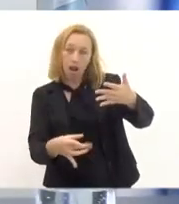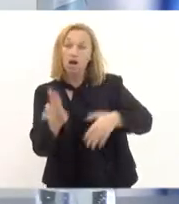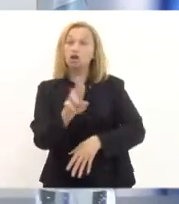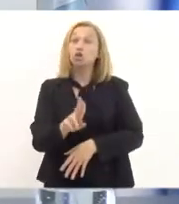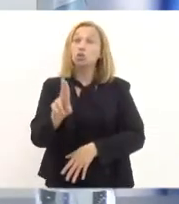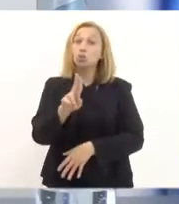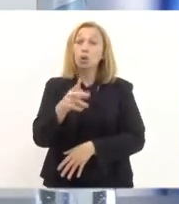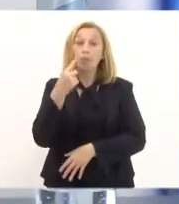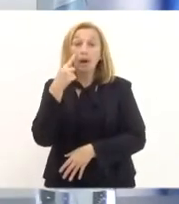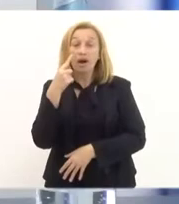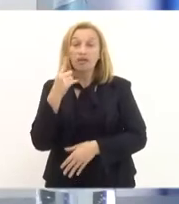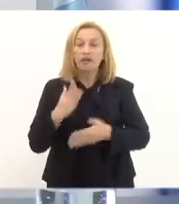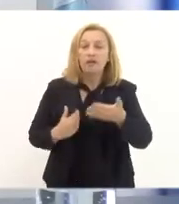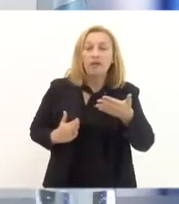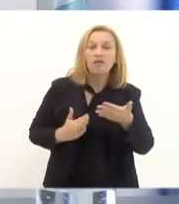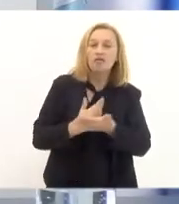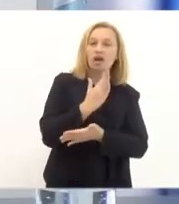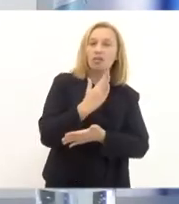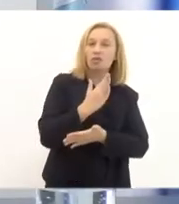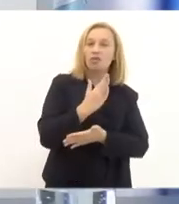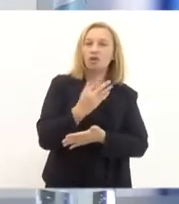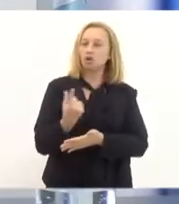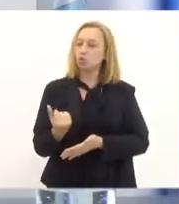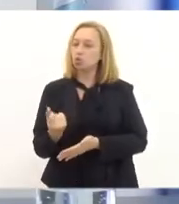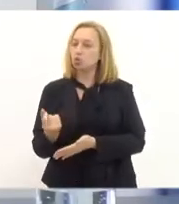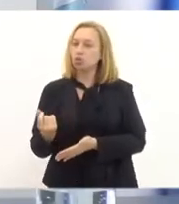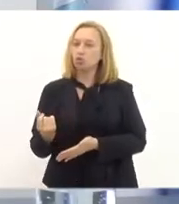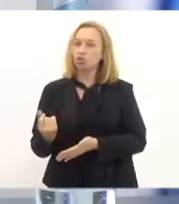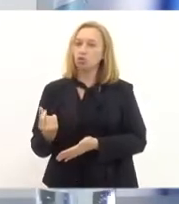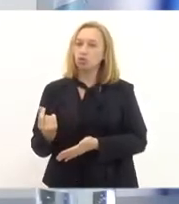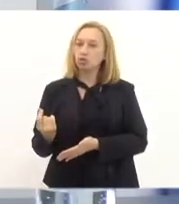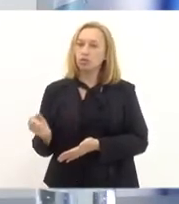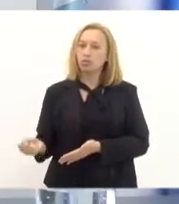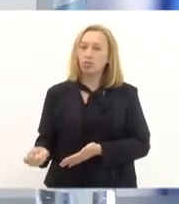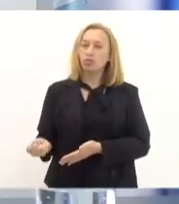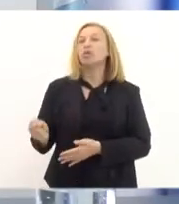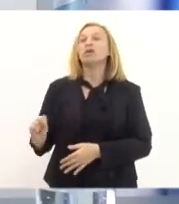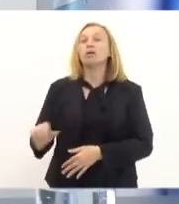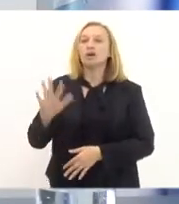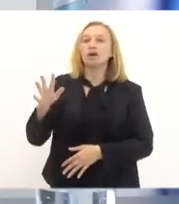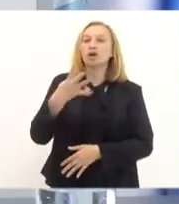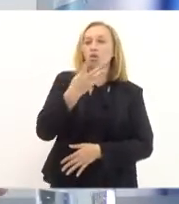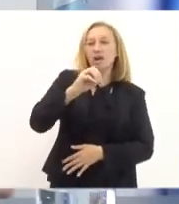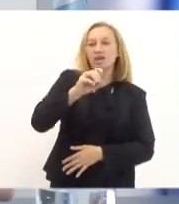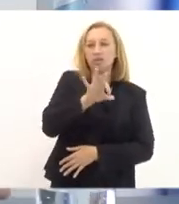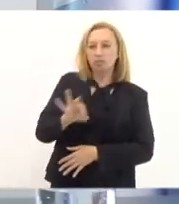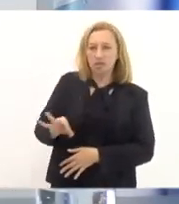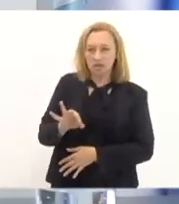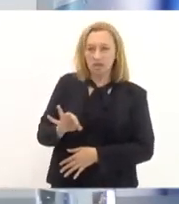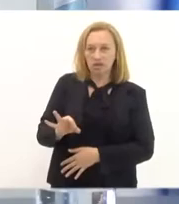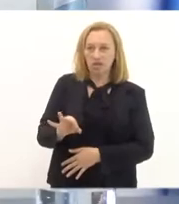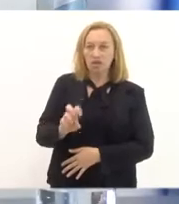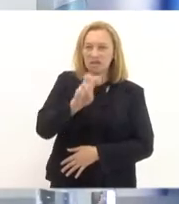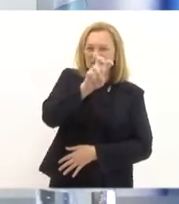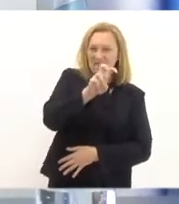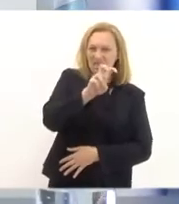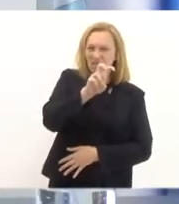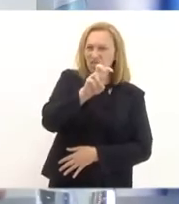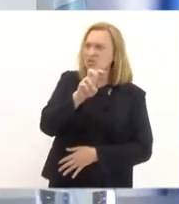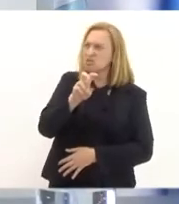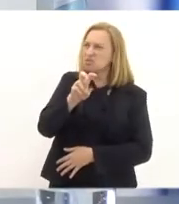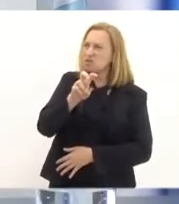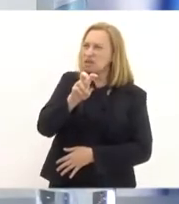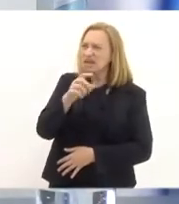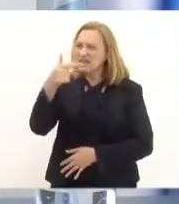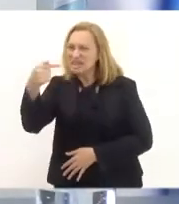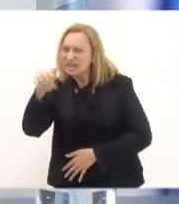utilizou para ter aprovado não é um aumento de quarenta por cento do valor da tarifa está em cinco vai para